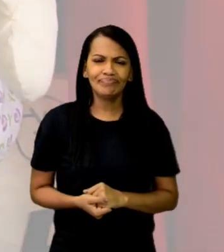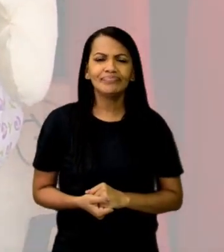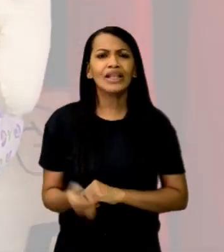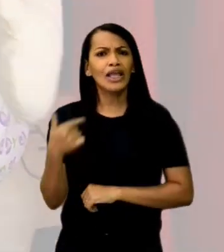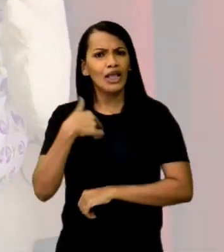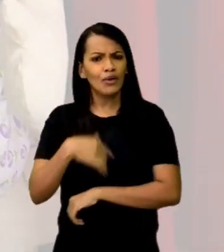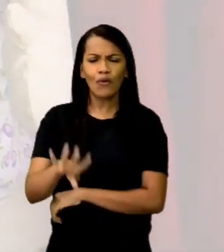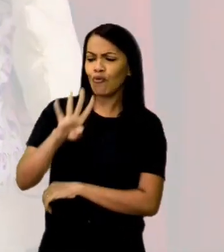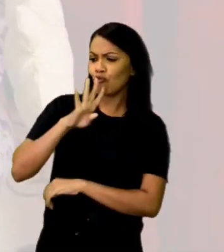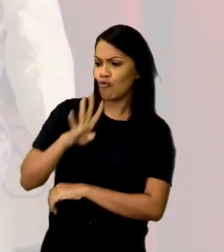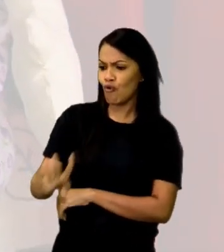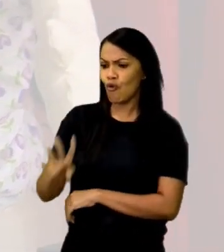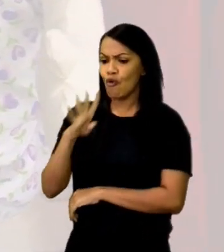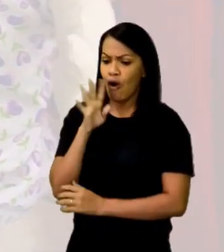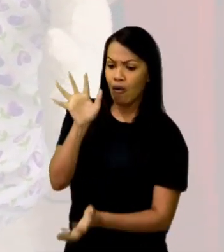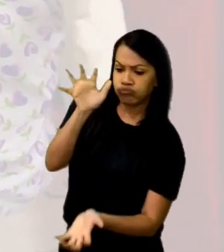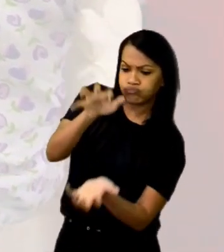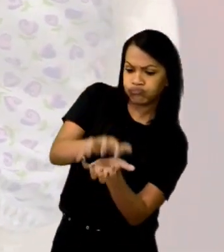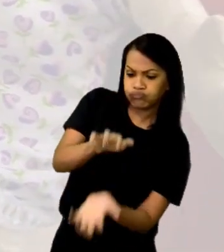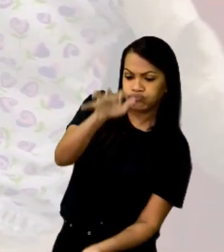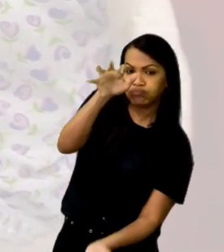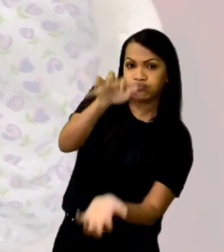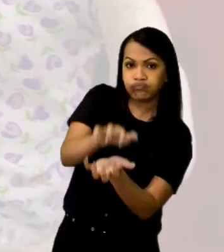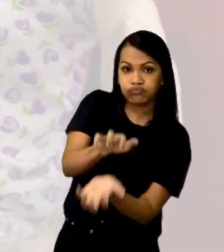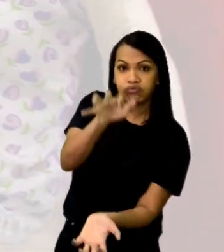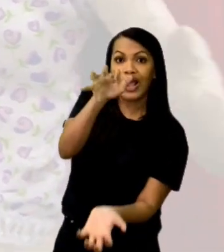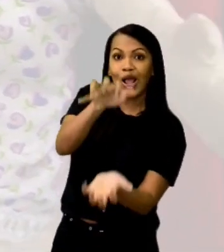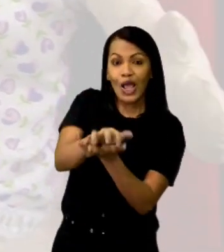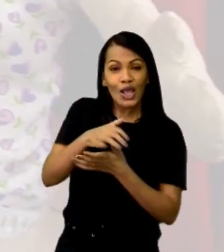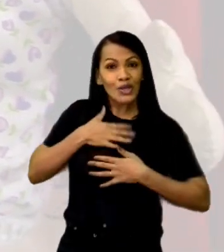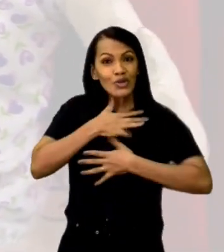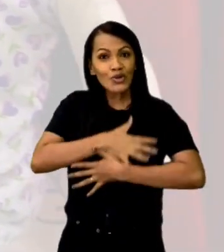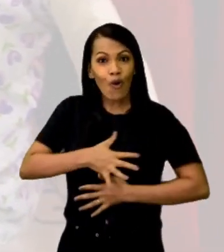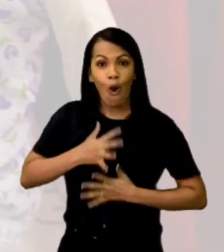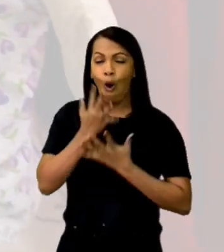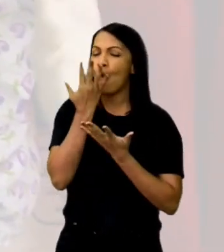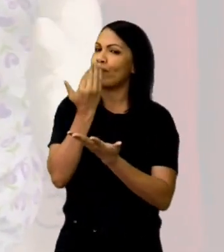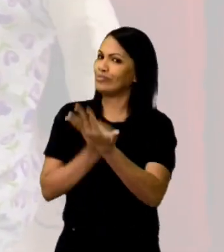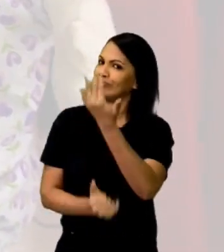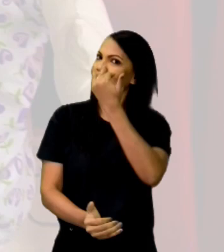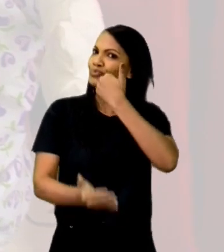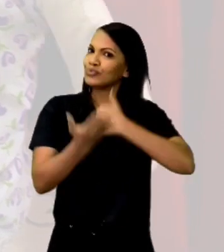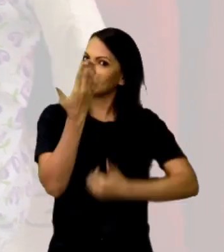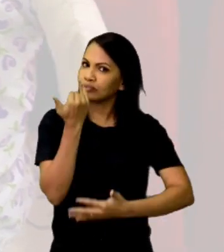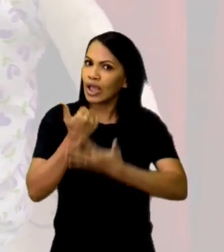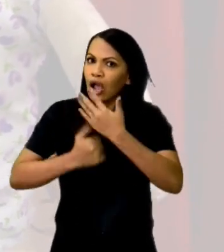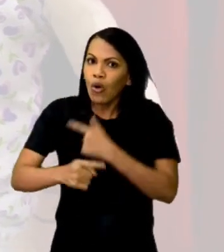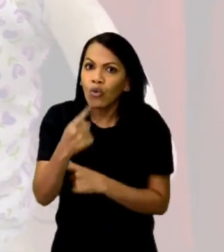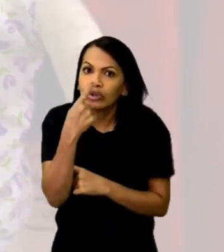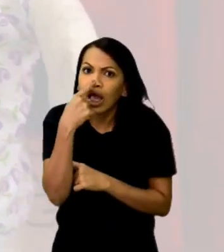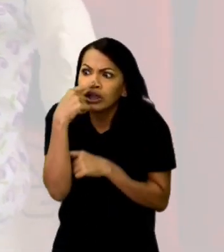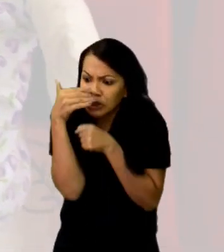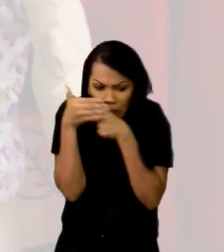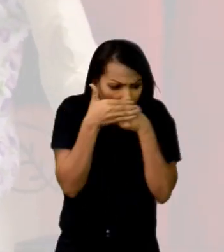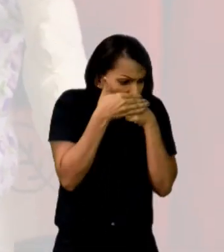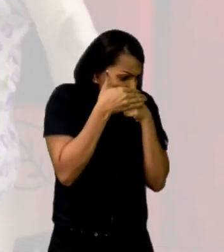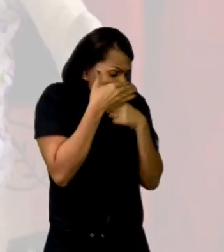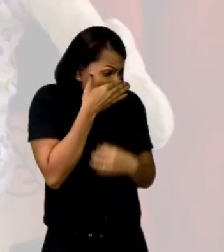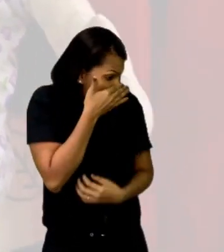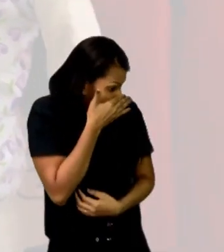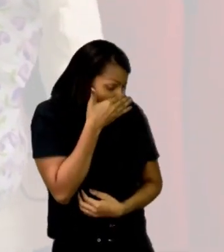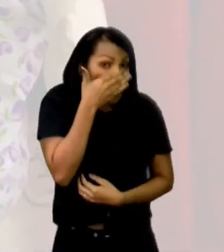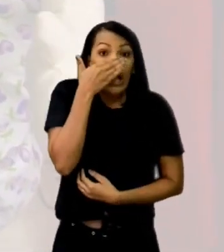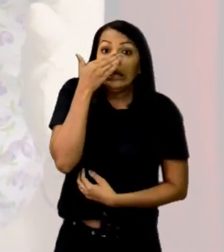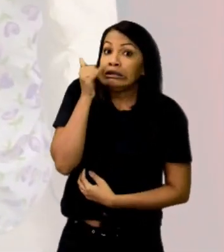conheço um jacaré que gosta de comer. Esconda seu nariz, senão